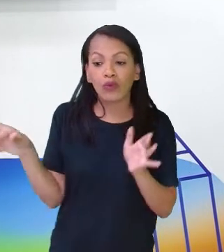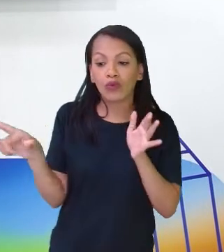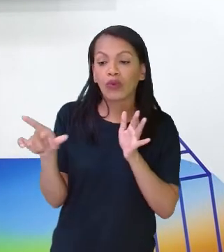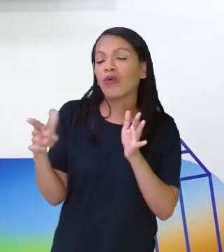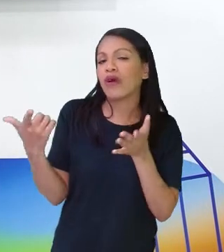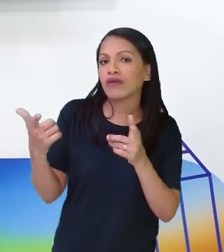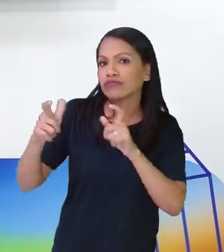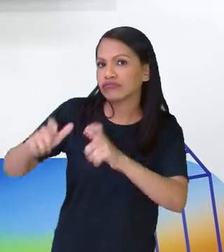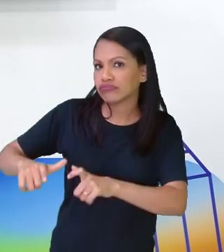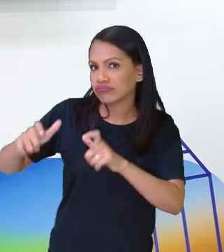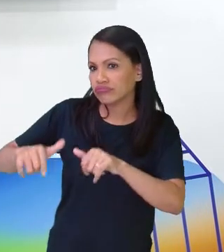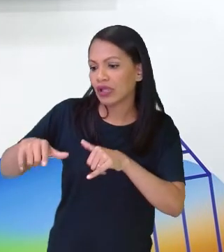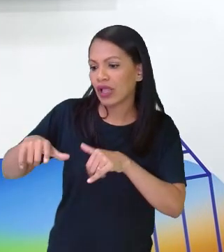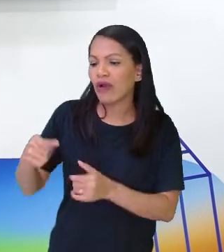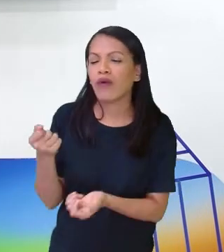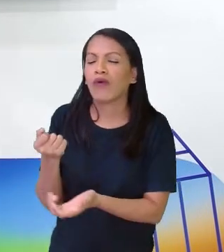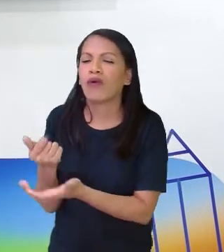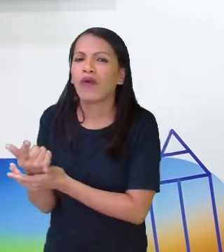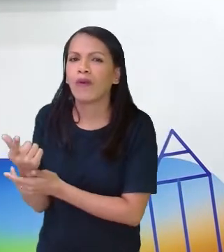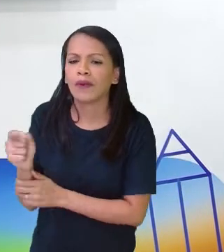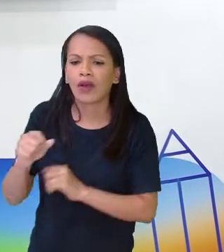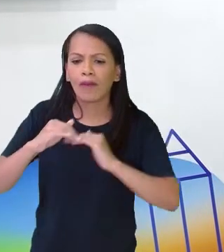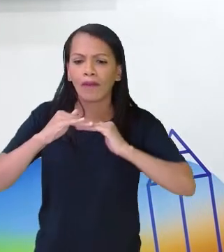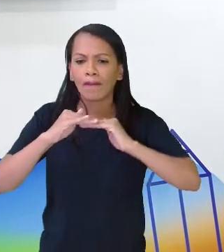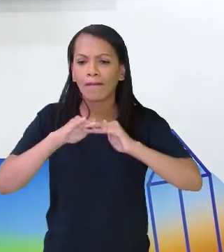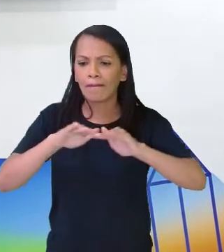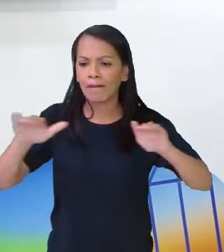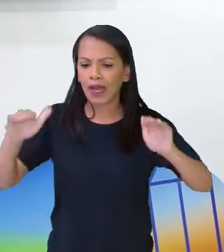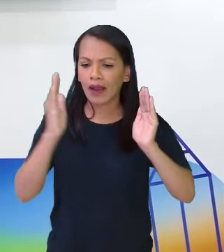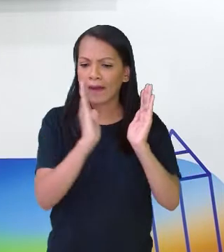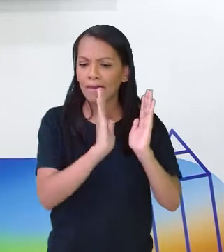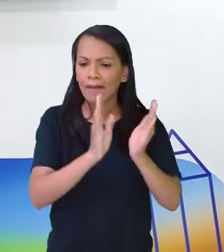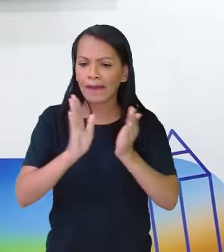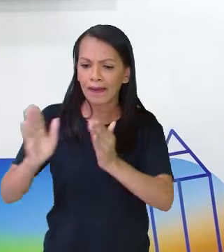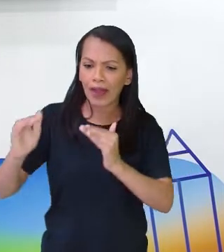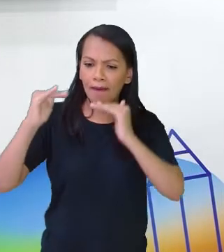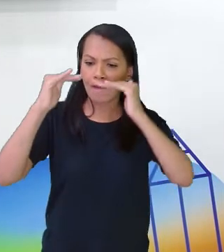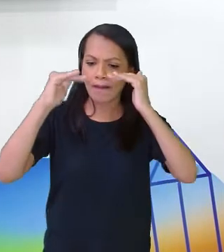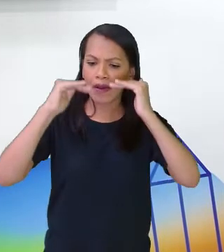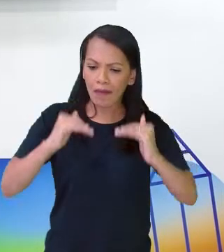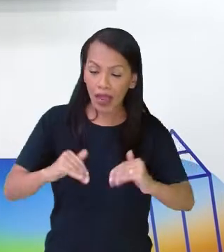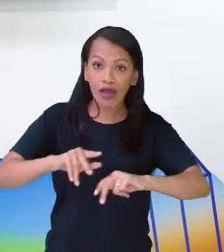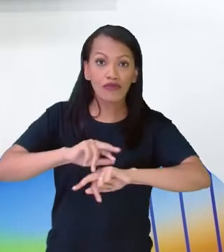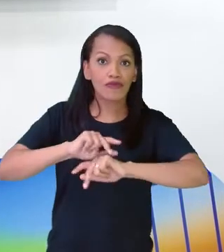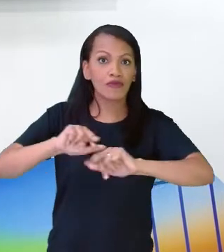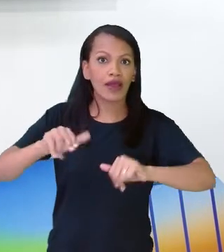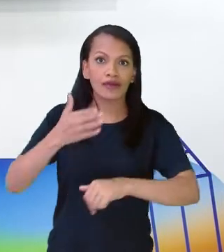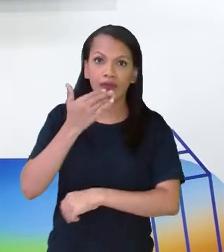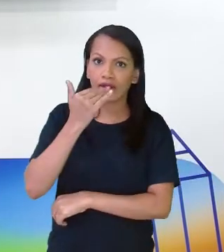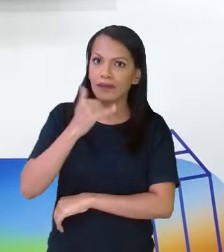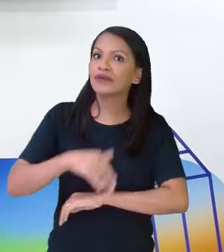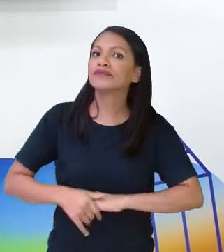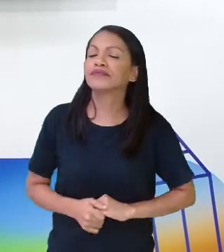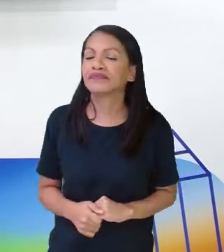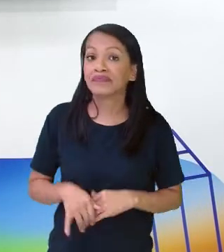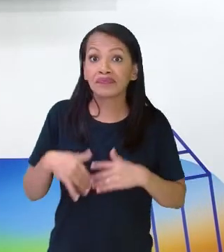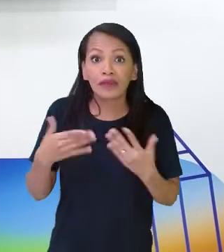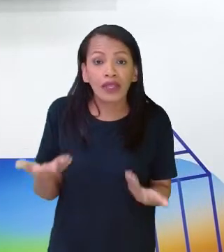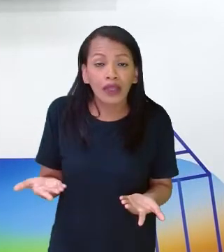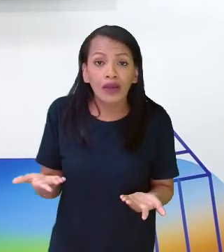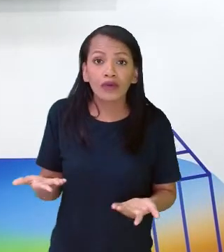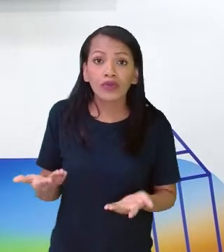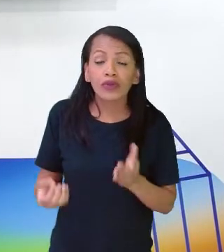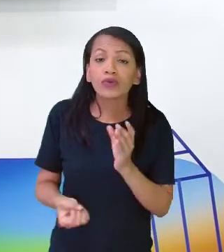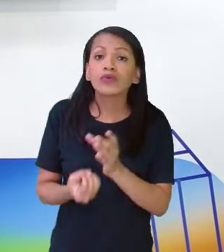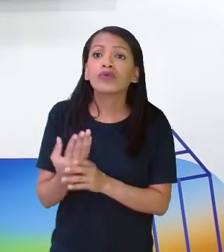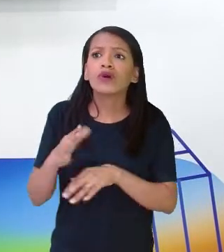encontrar lá nas prateleiras, vou encontrar variedades de alimentos. De onde vieram esses